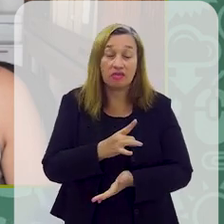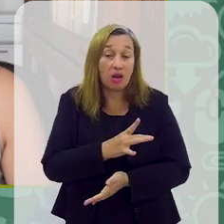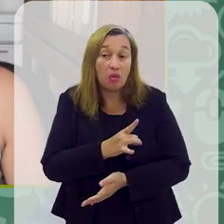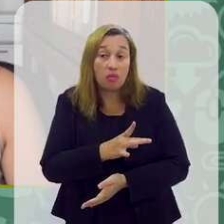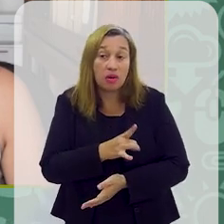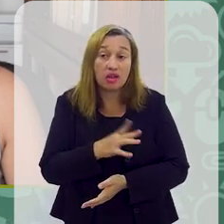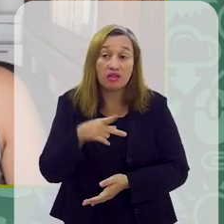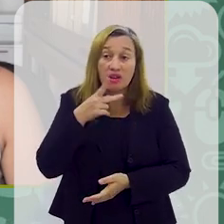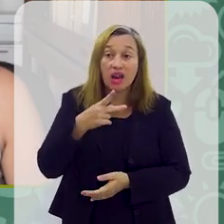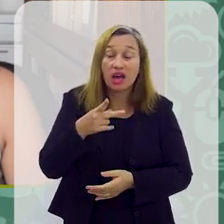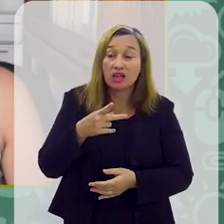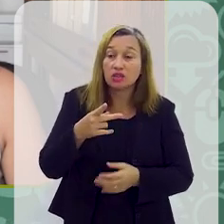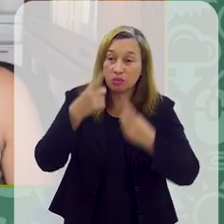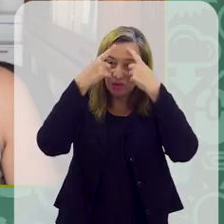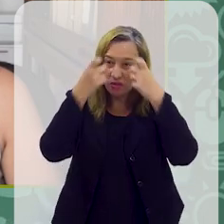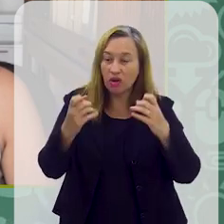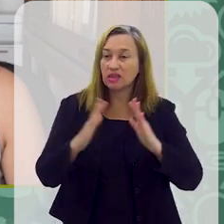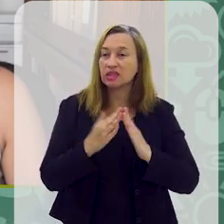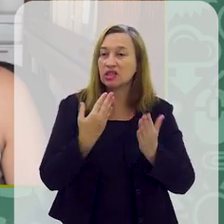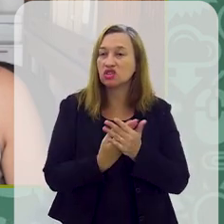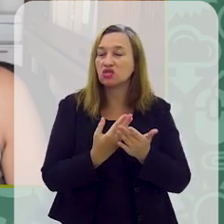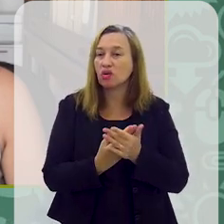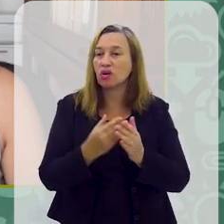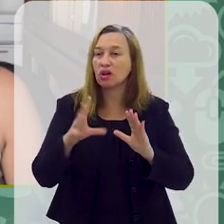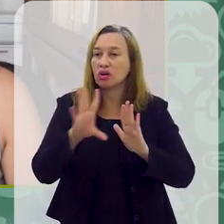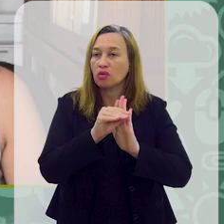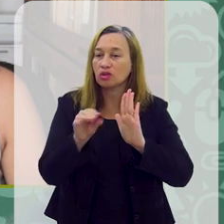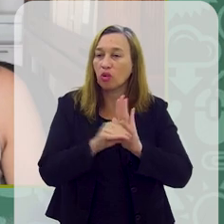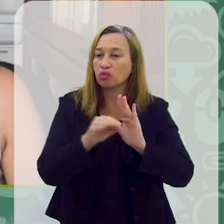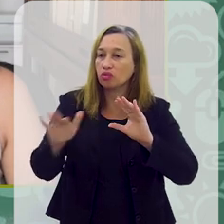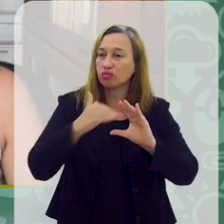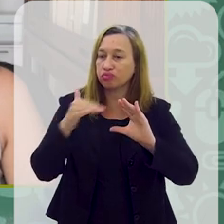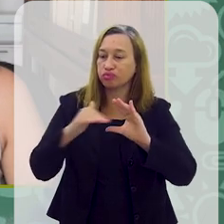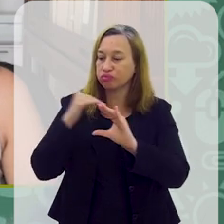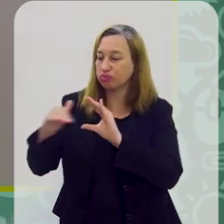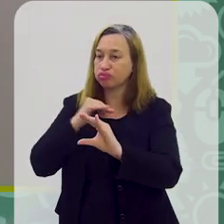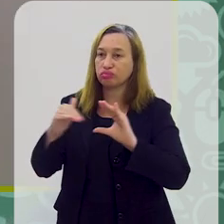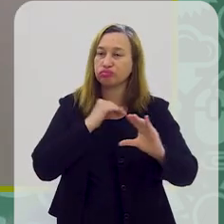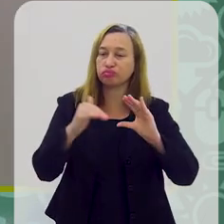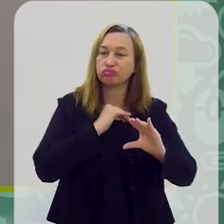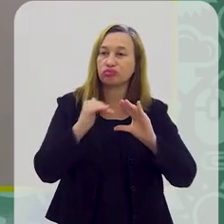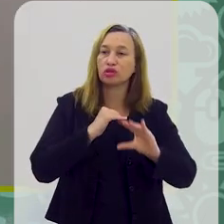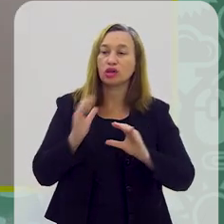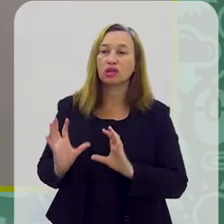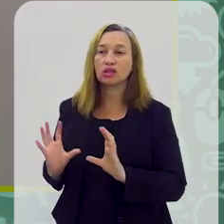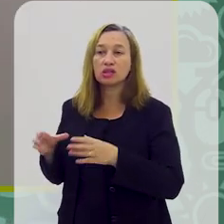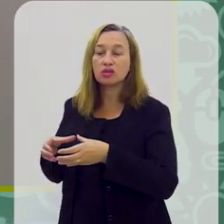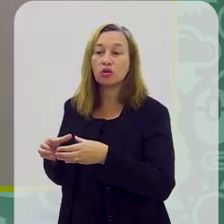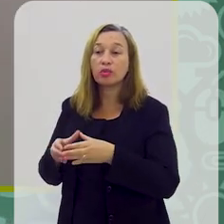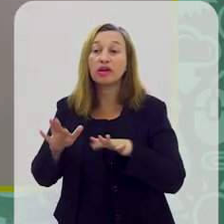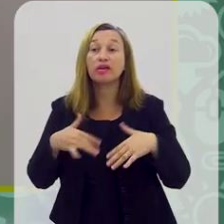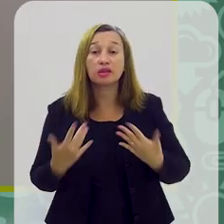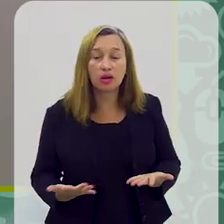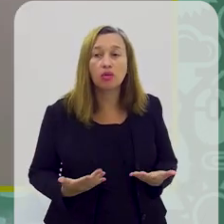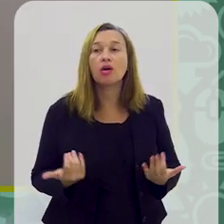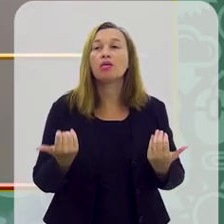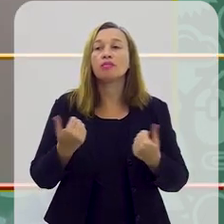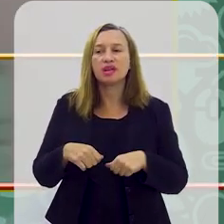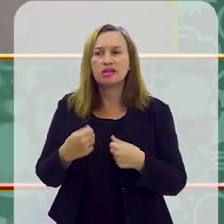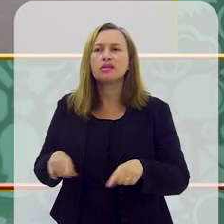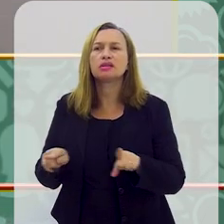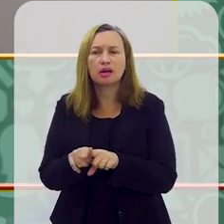começaram, porque estava todo mundo com medo, começaram a falar sobre ataques, começaram a receber conteúdo dessa subcomunidade. Então,